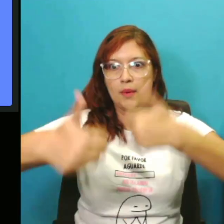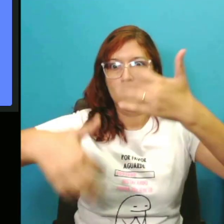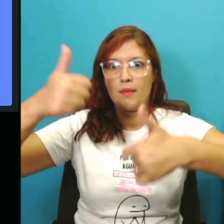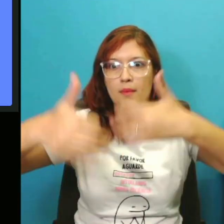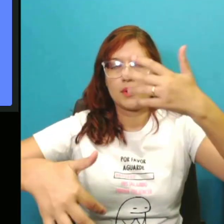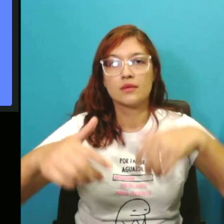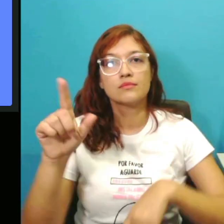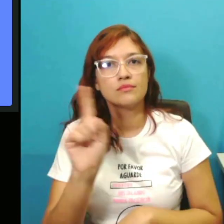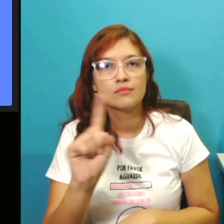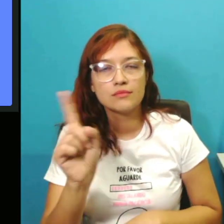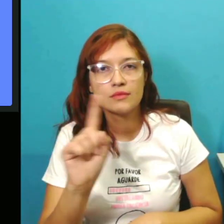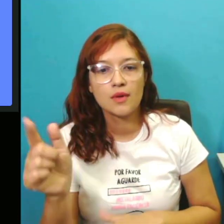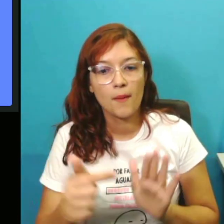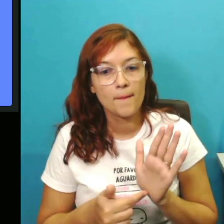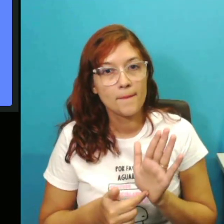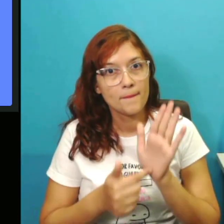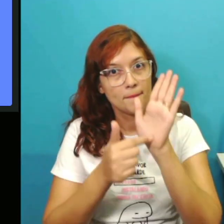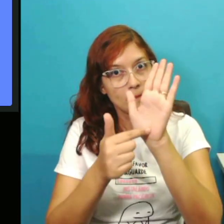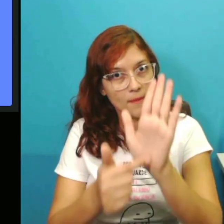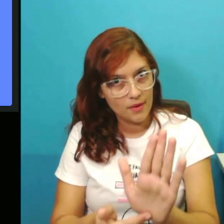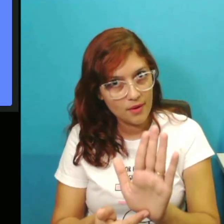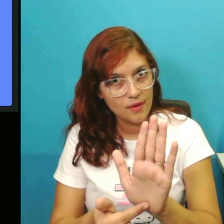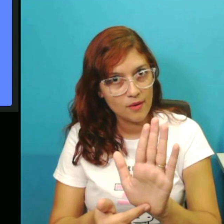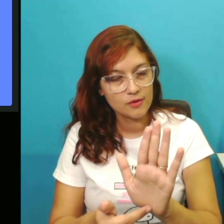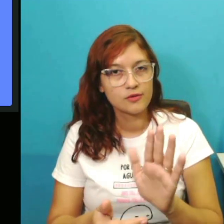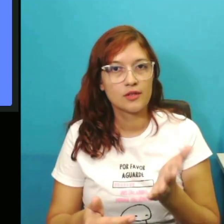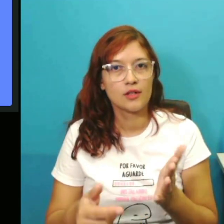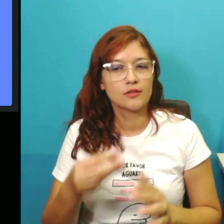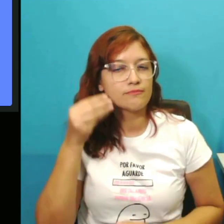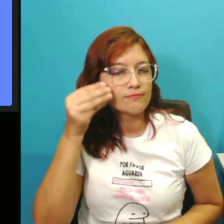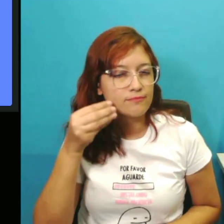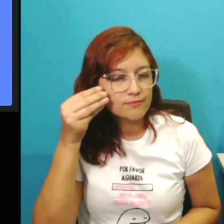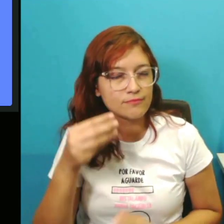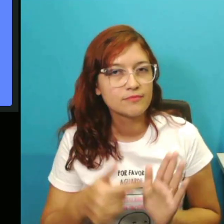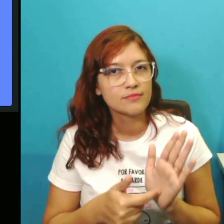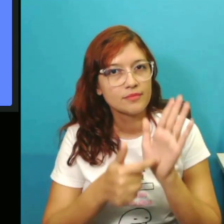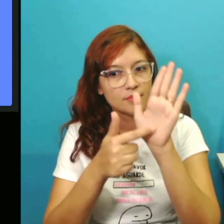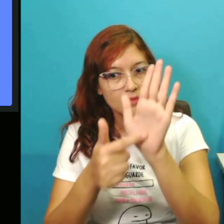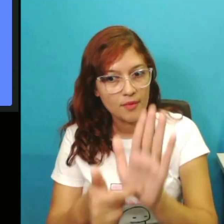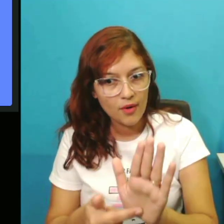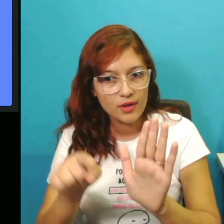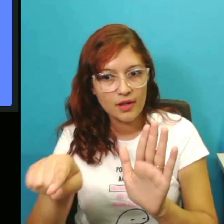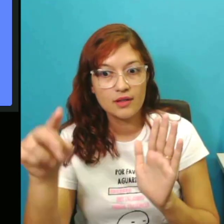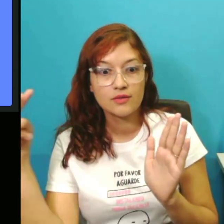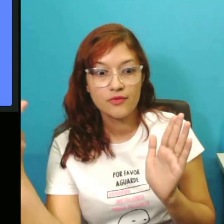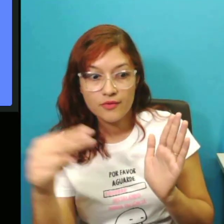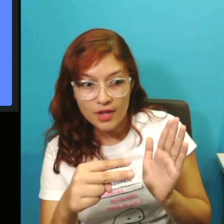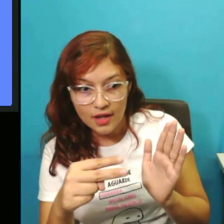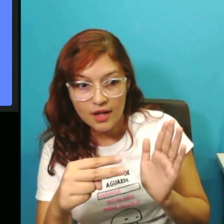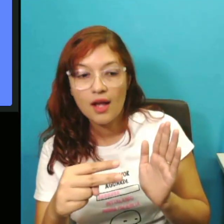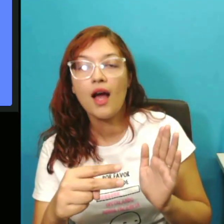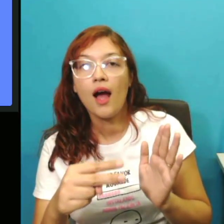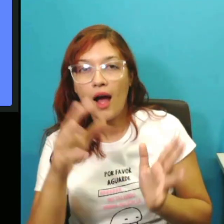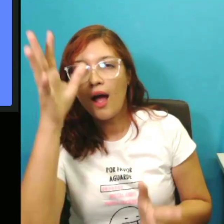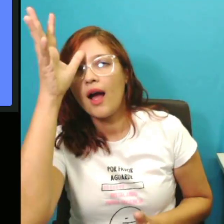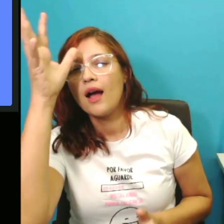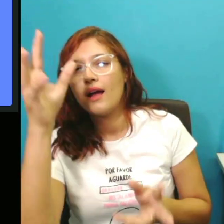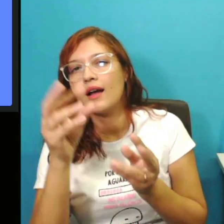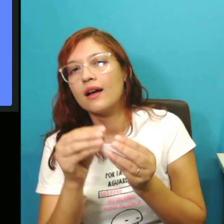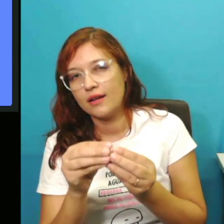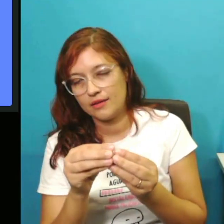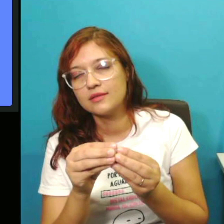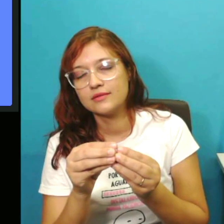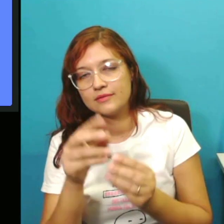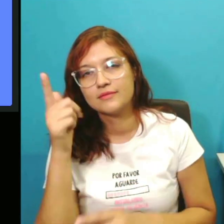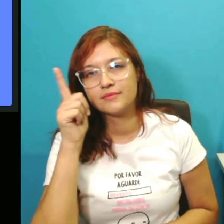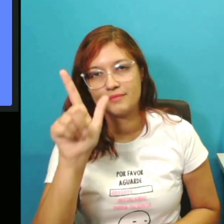Mas não é o professor quem vai explicar tudo. Serão feitas demonstrações e, ao observar